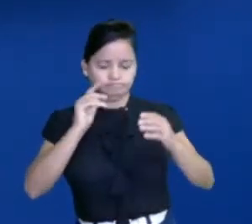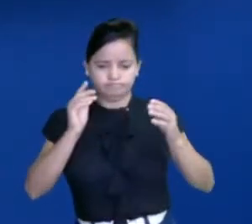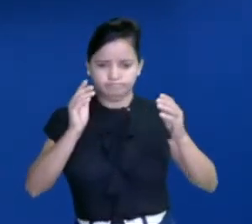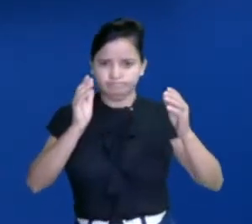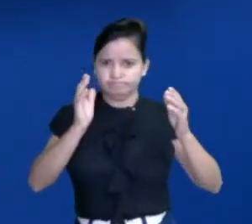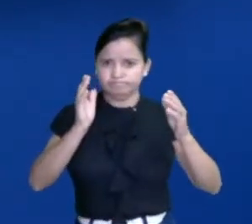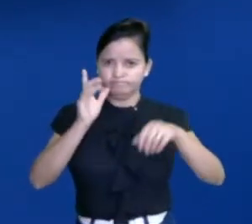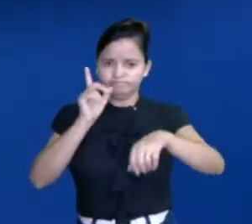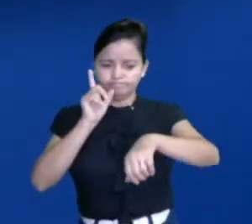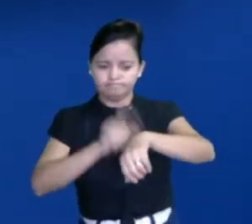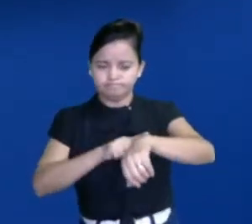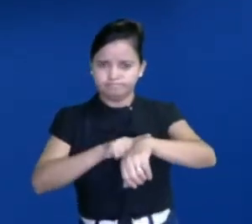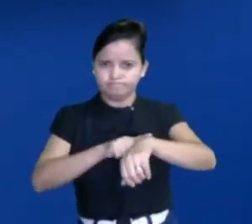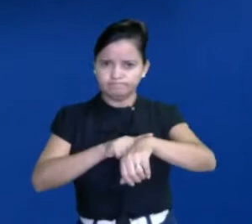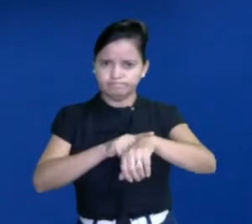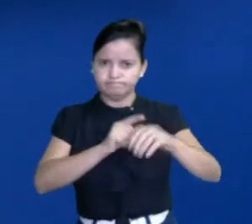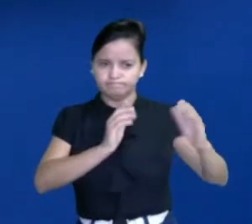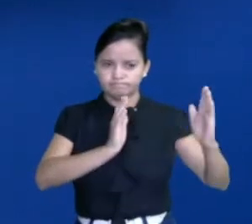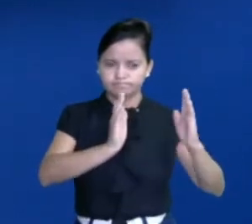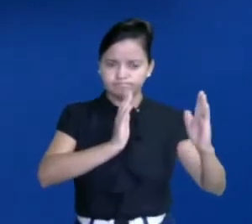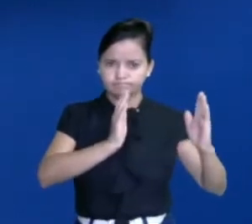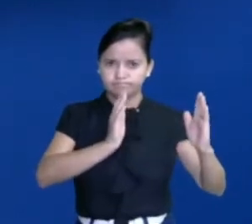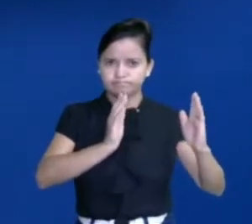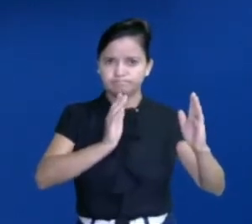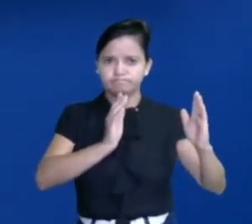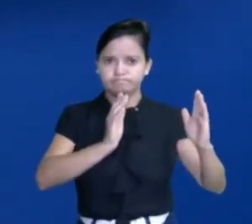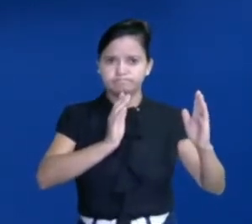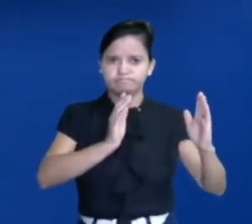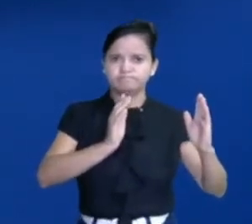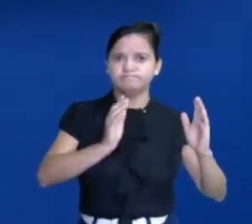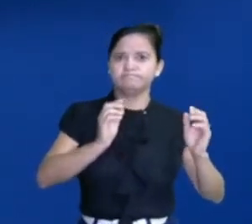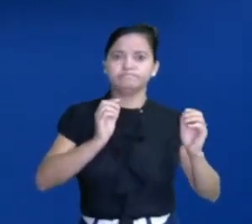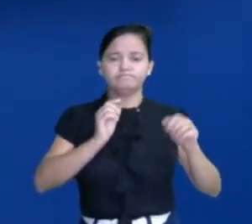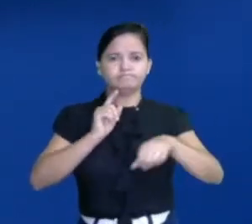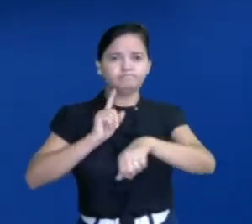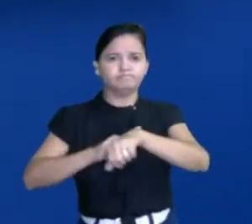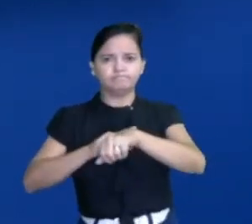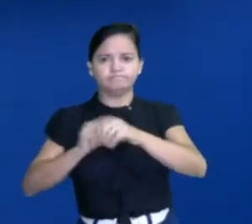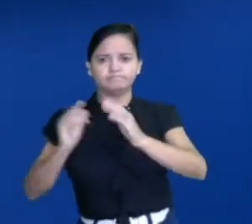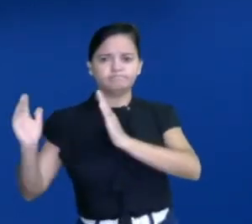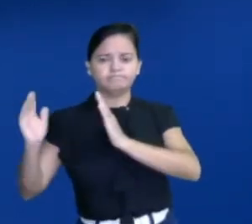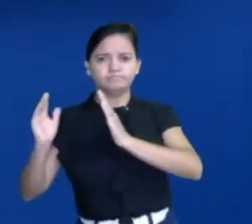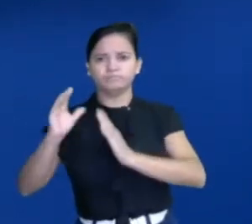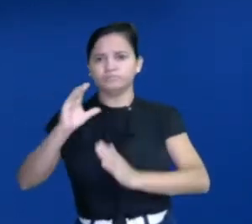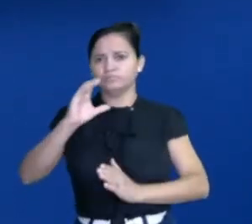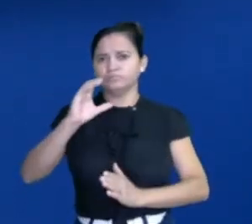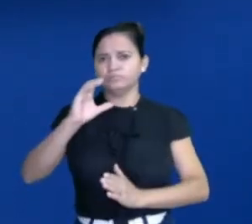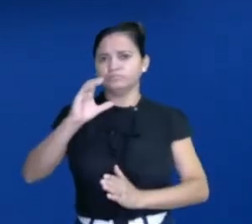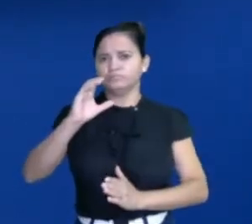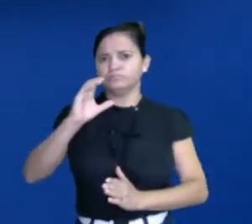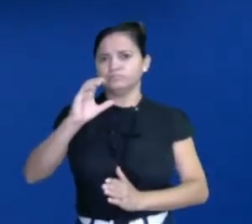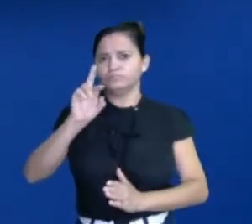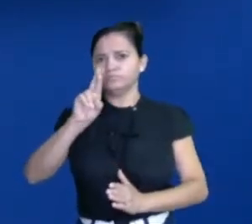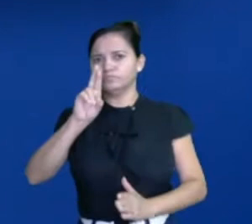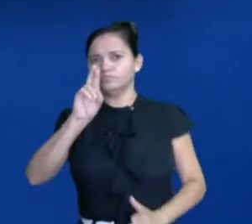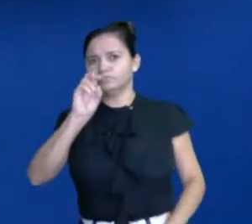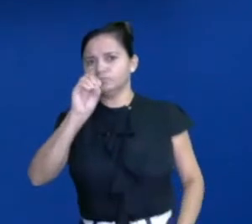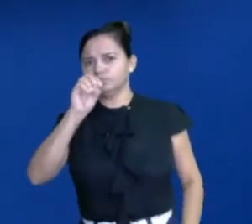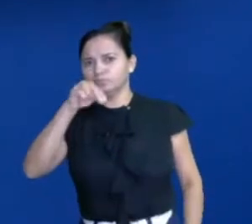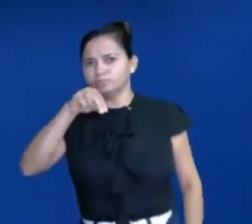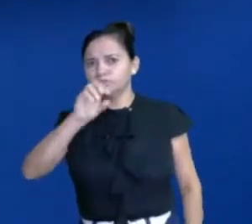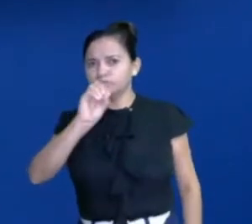entre tempo histórico e tempo cronológico. Professora, então, quando nós